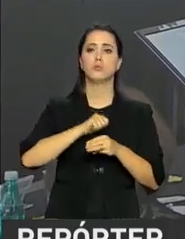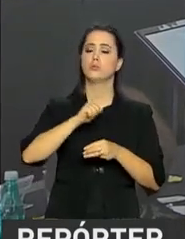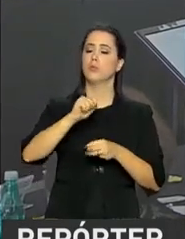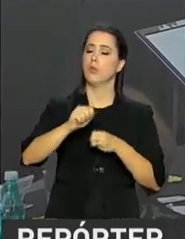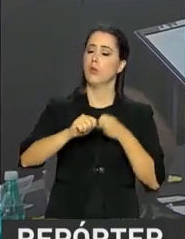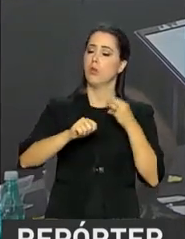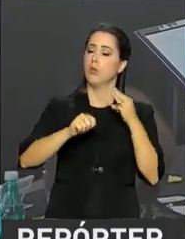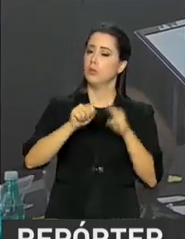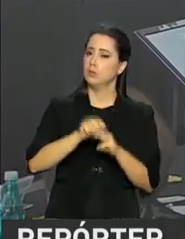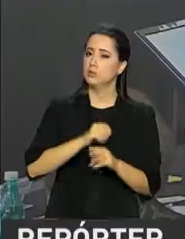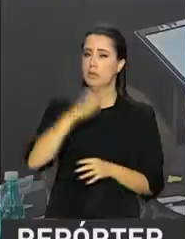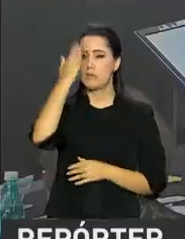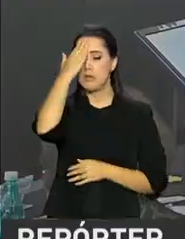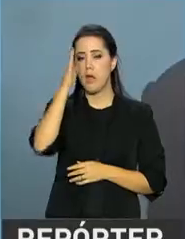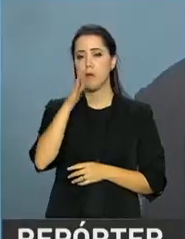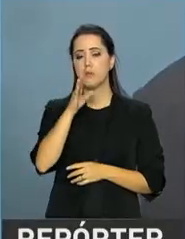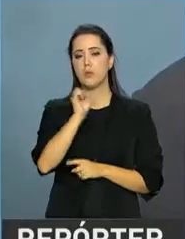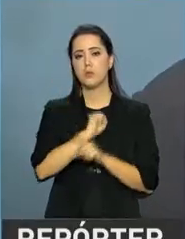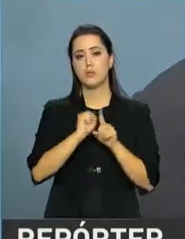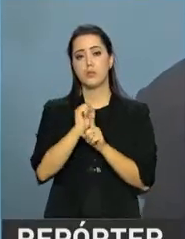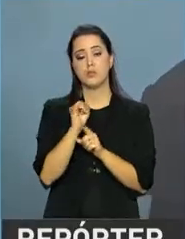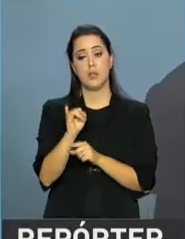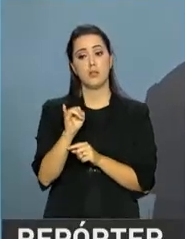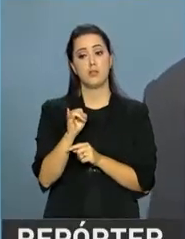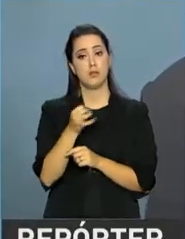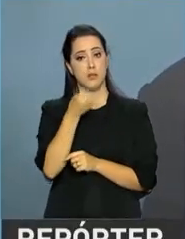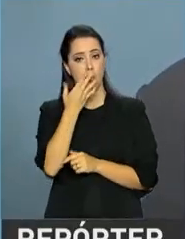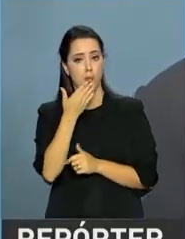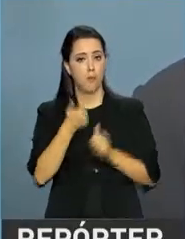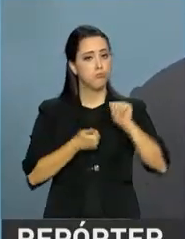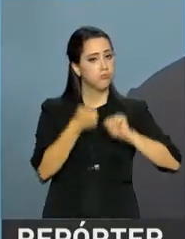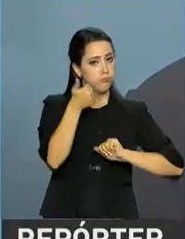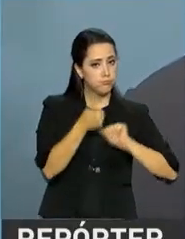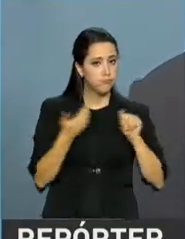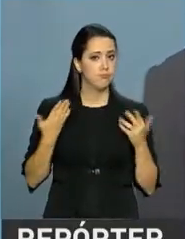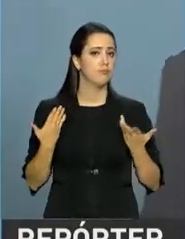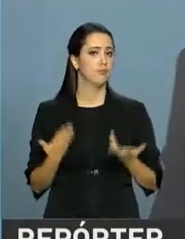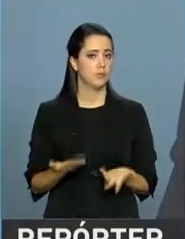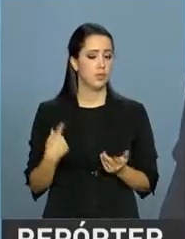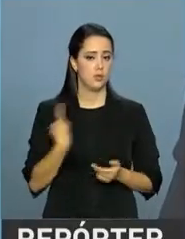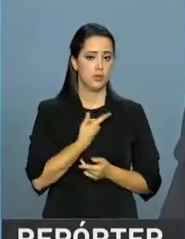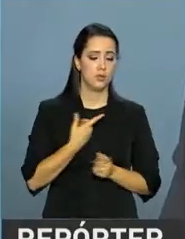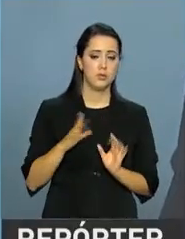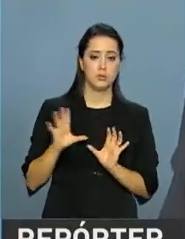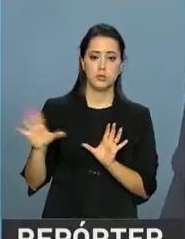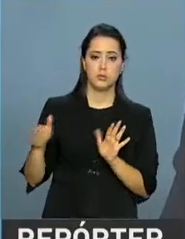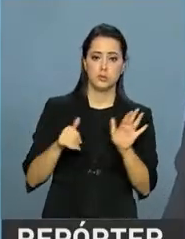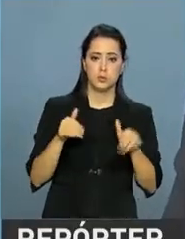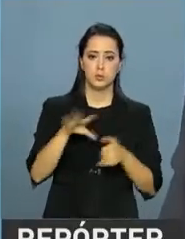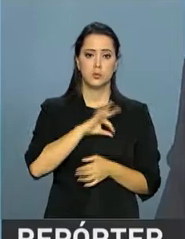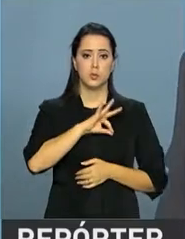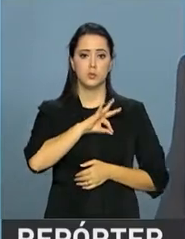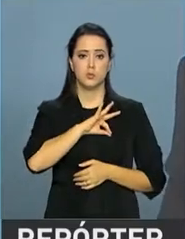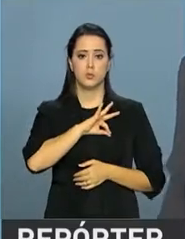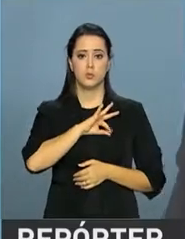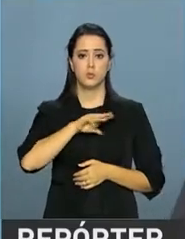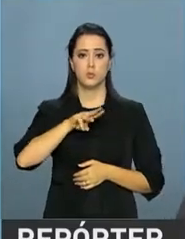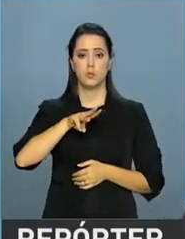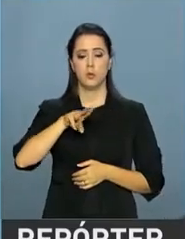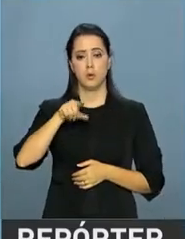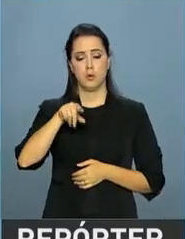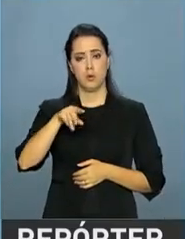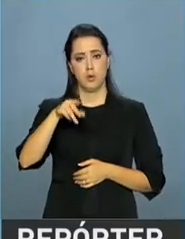e o que não está andando bem e nós estamos reformulando a inspetoria geral das polícias militares que faz parte do exército brasileiro para que ele